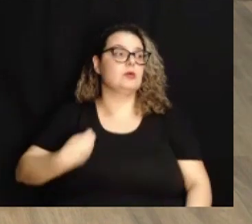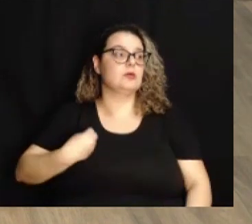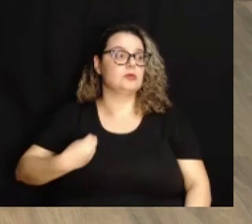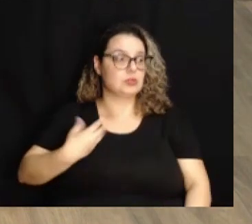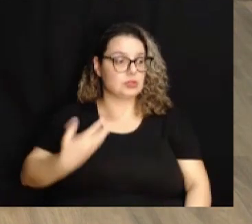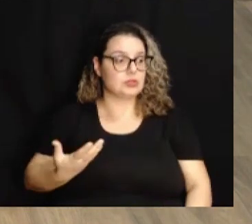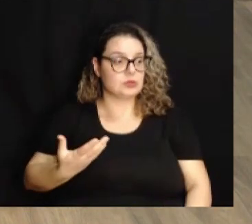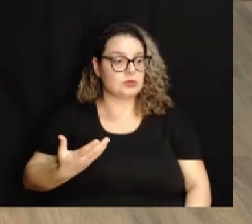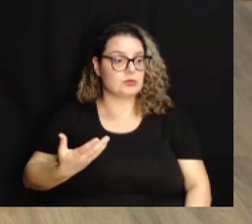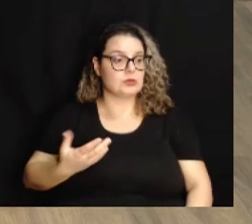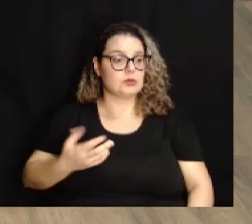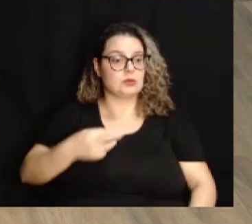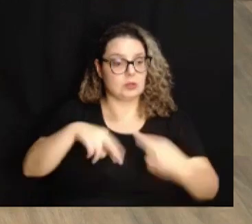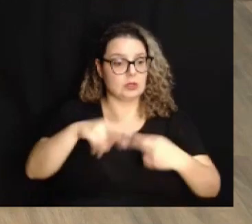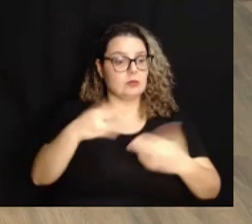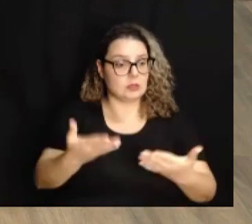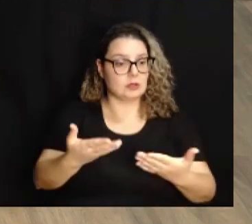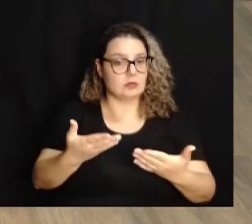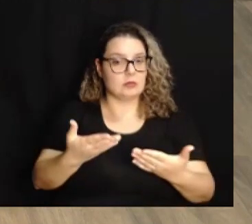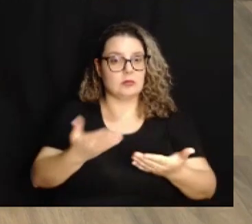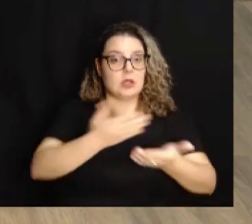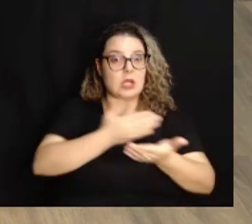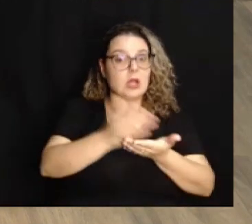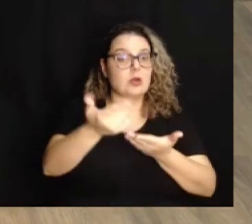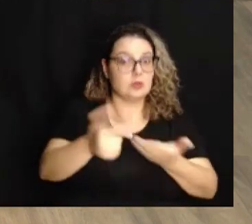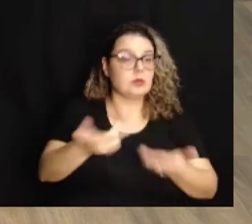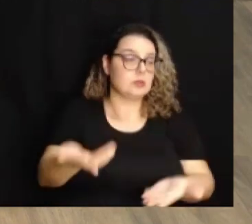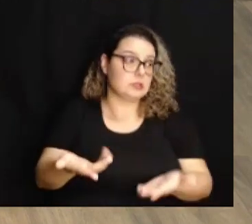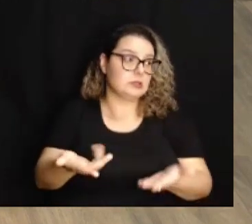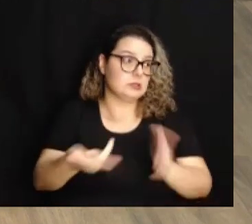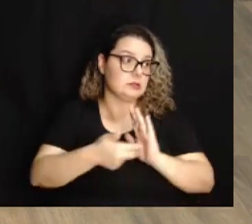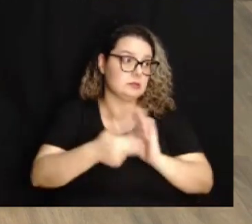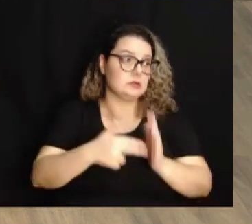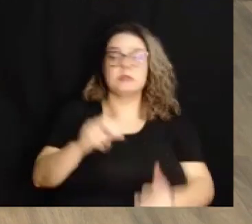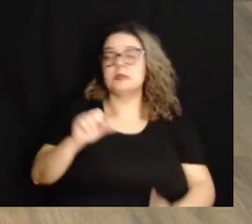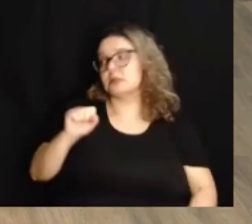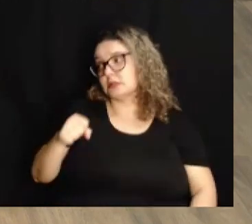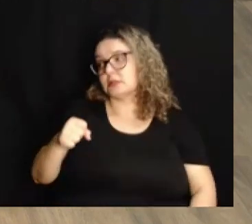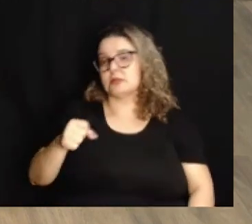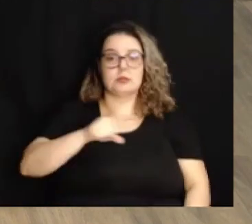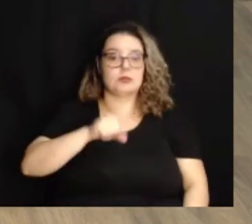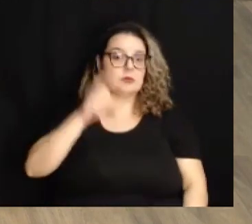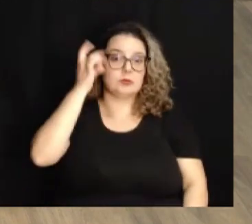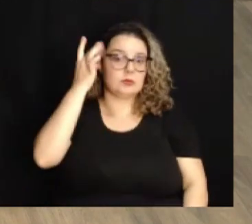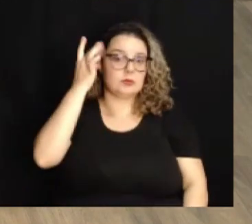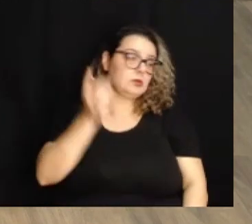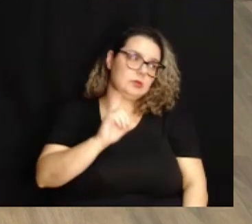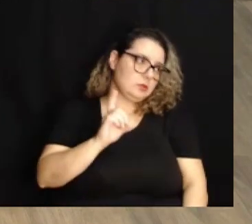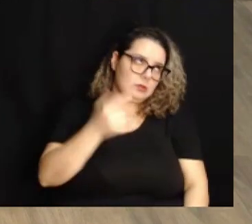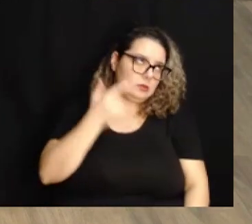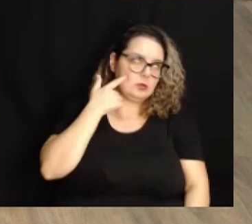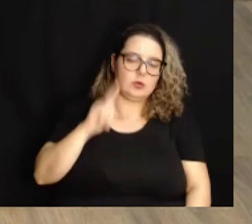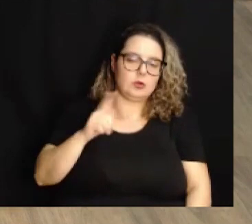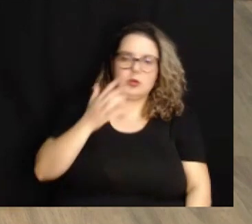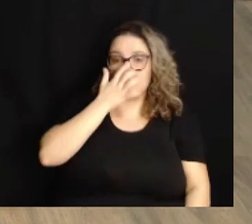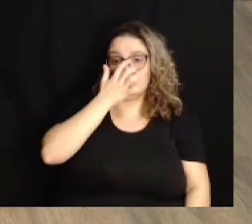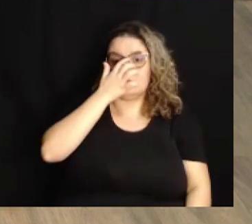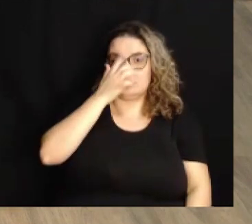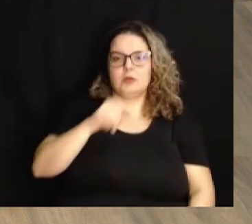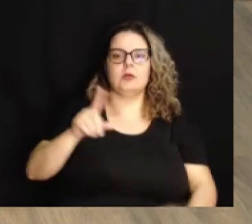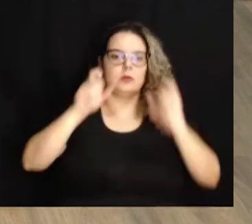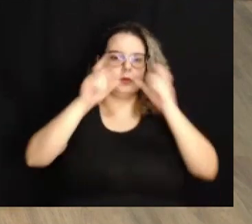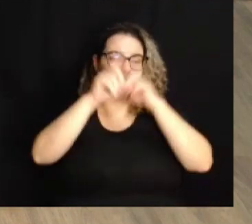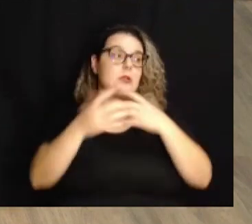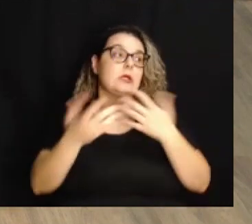questão ressignificada. Né? Não é algo fácil, não é desafiador, mas a gente